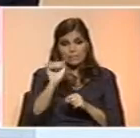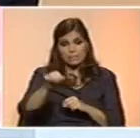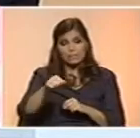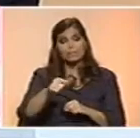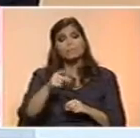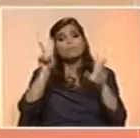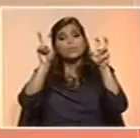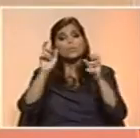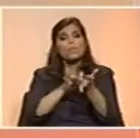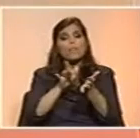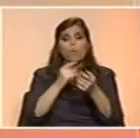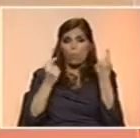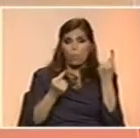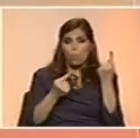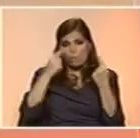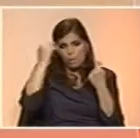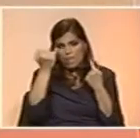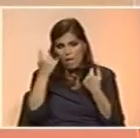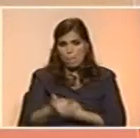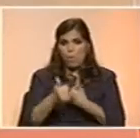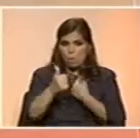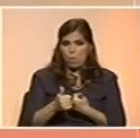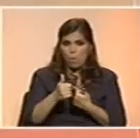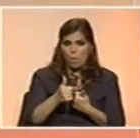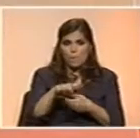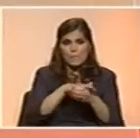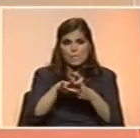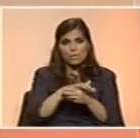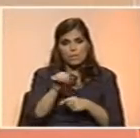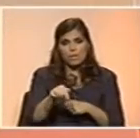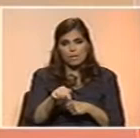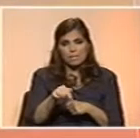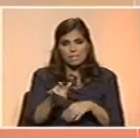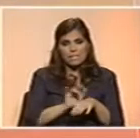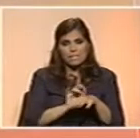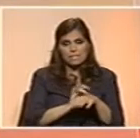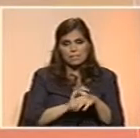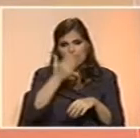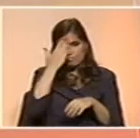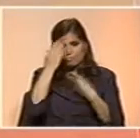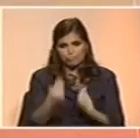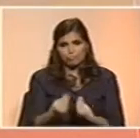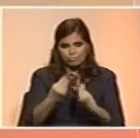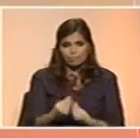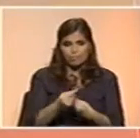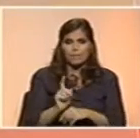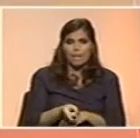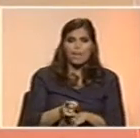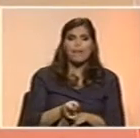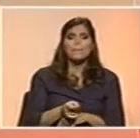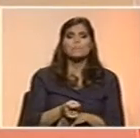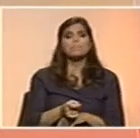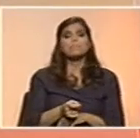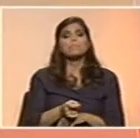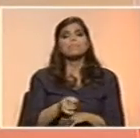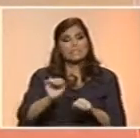que é uma ideia ótima para este género de circunstâncias, que é sensibilidade e bom senso. João.